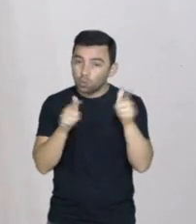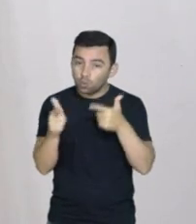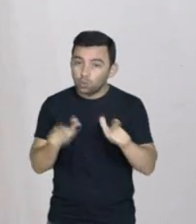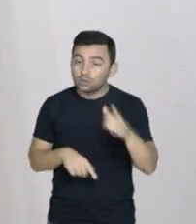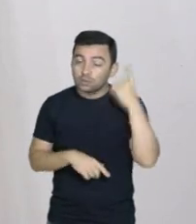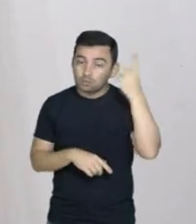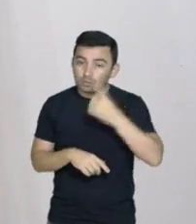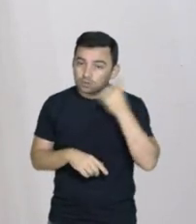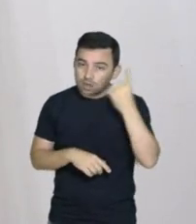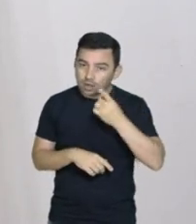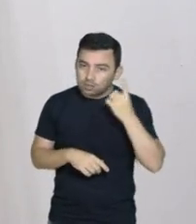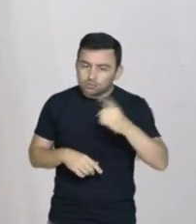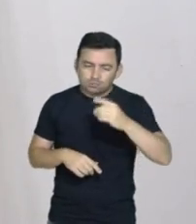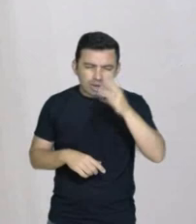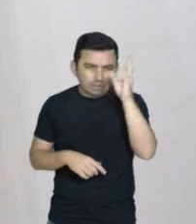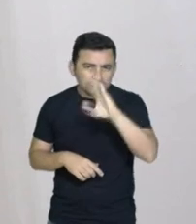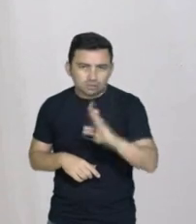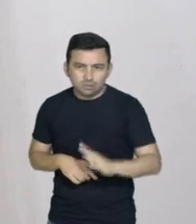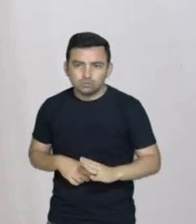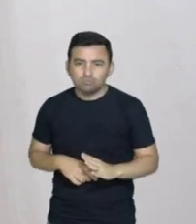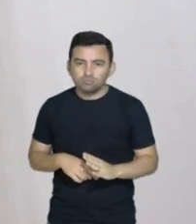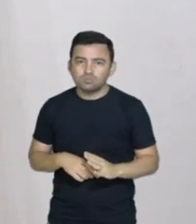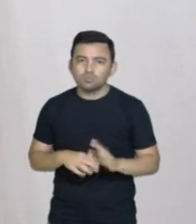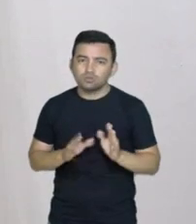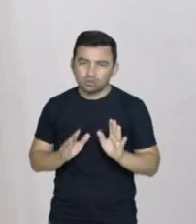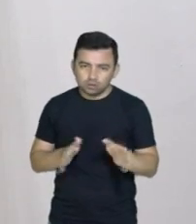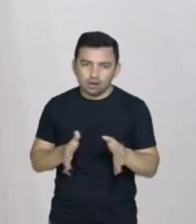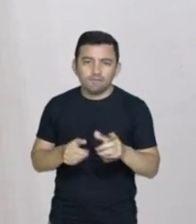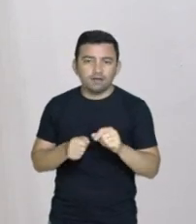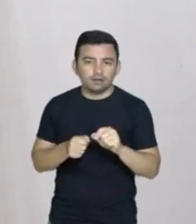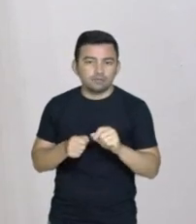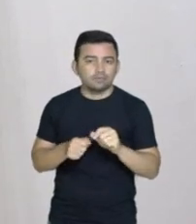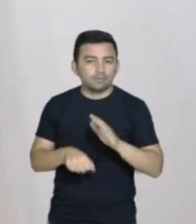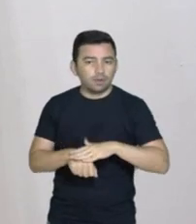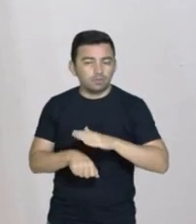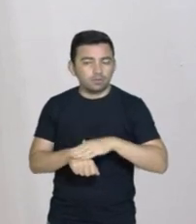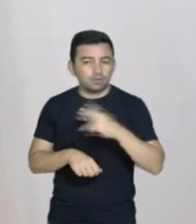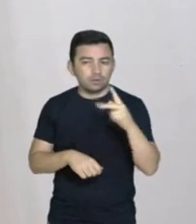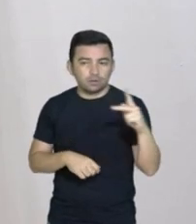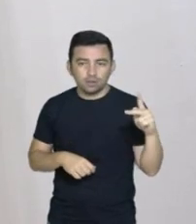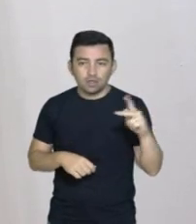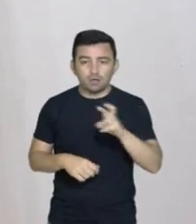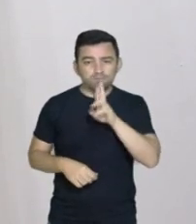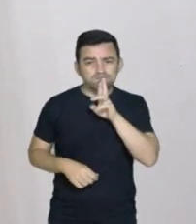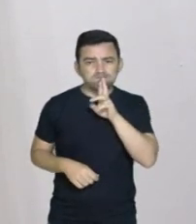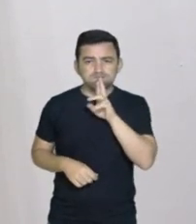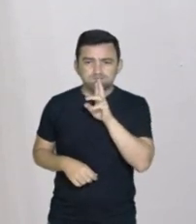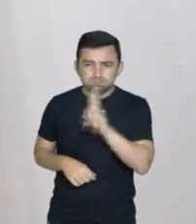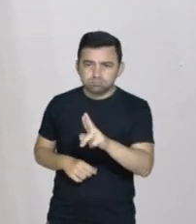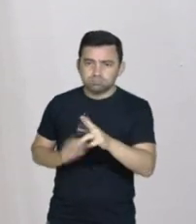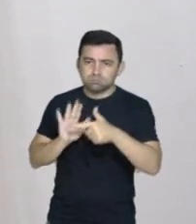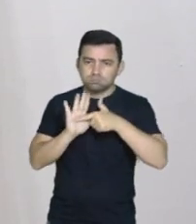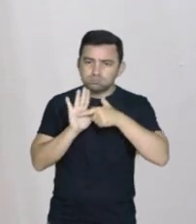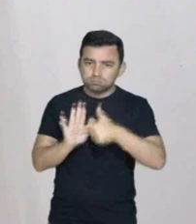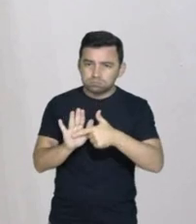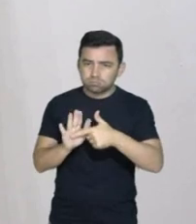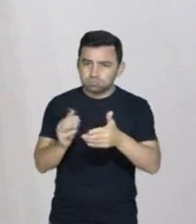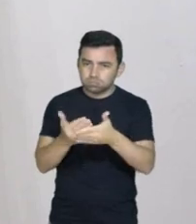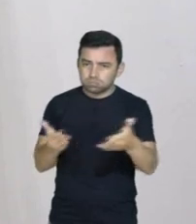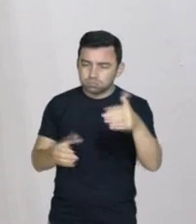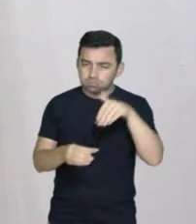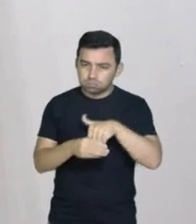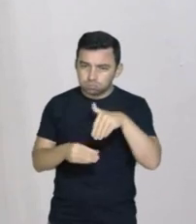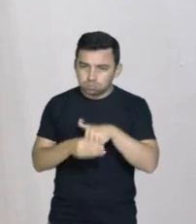pelo Brasil afora estão fazendo dando uma resposta aos seus eleitores